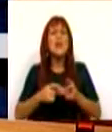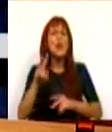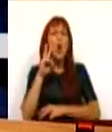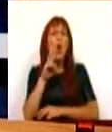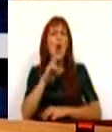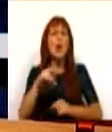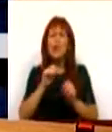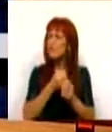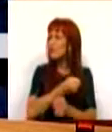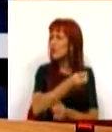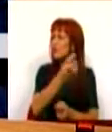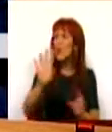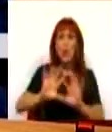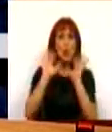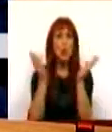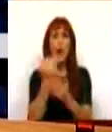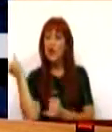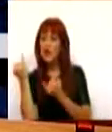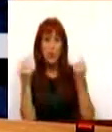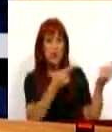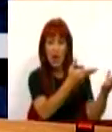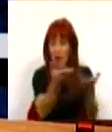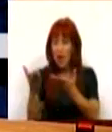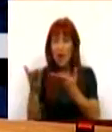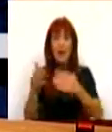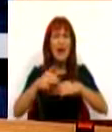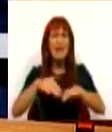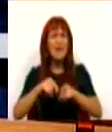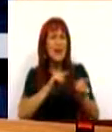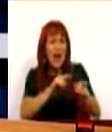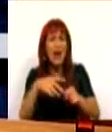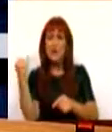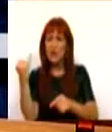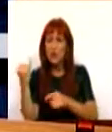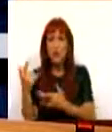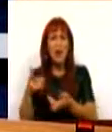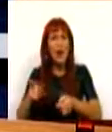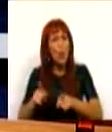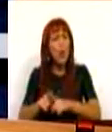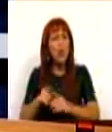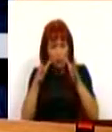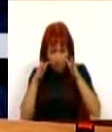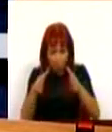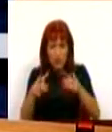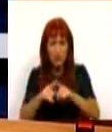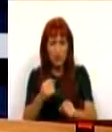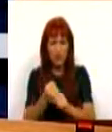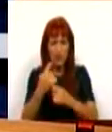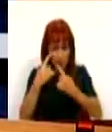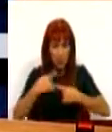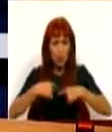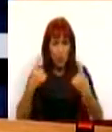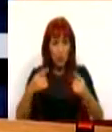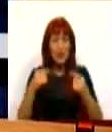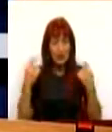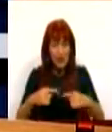olhar para o universo global destas instituições e fazer com que essas instituições tenham o foco no serviço público